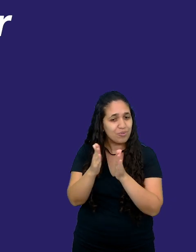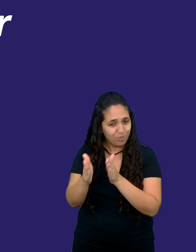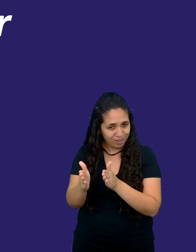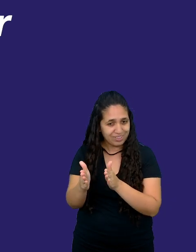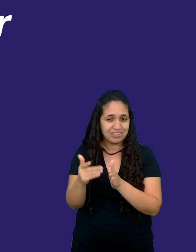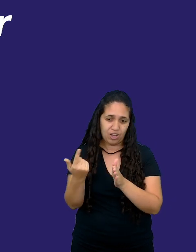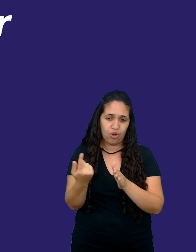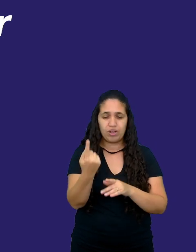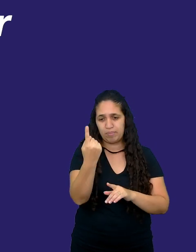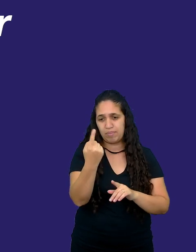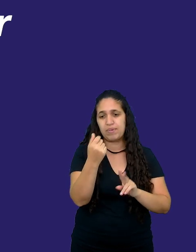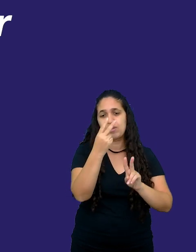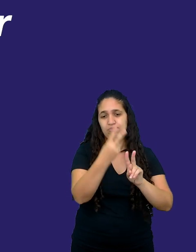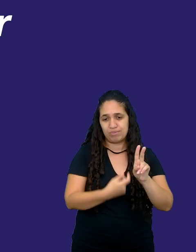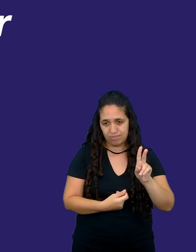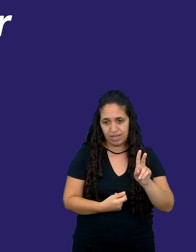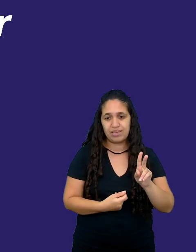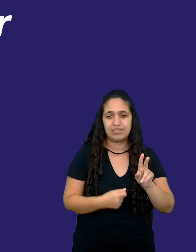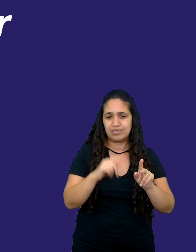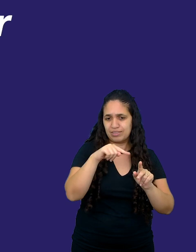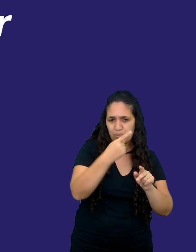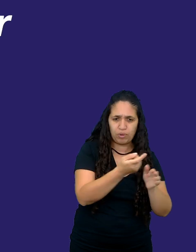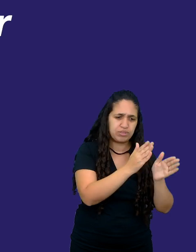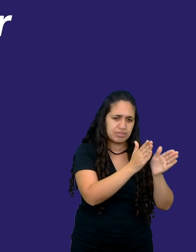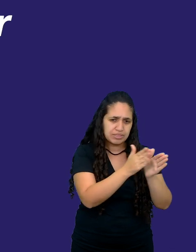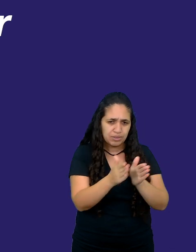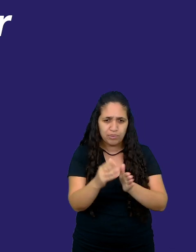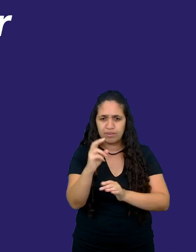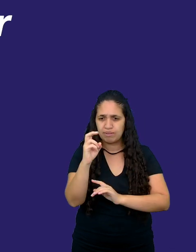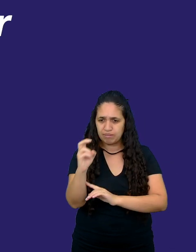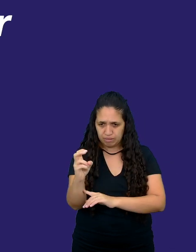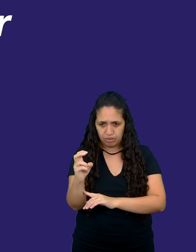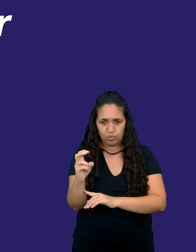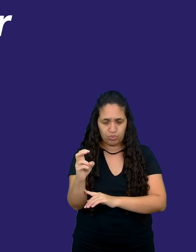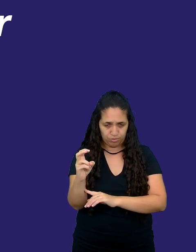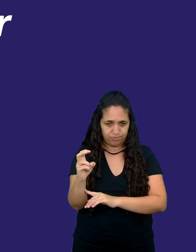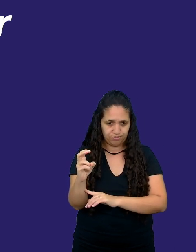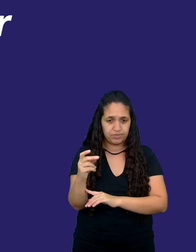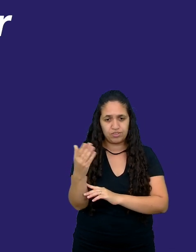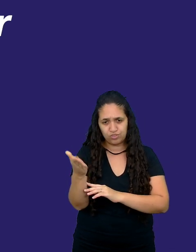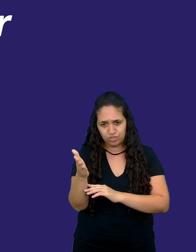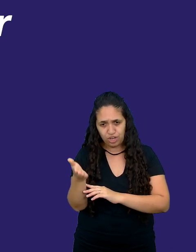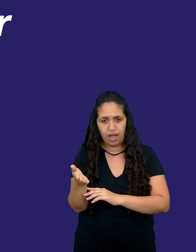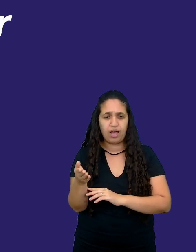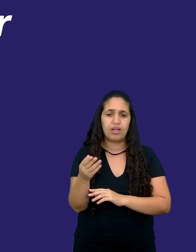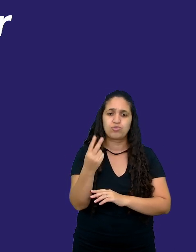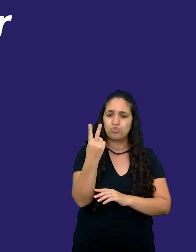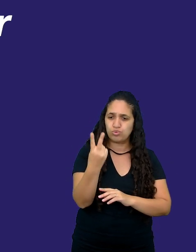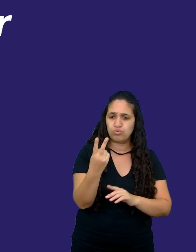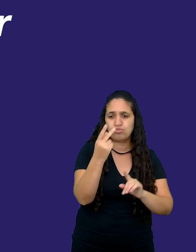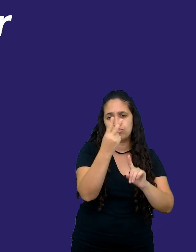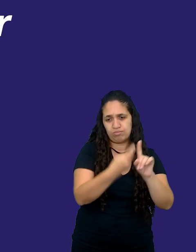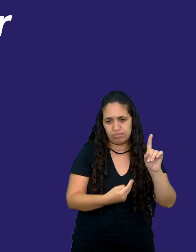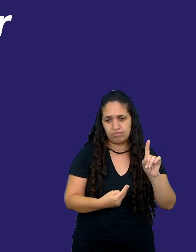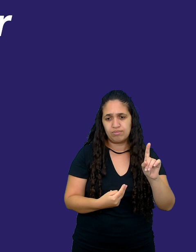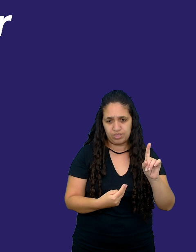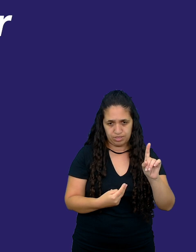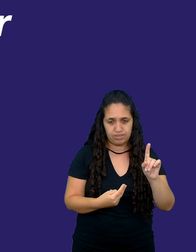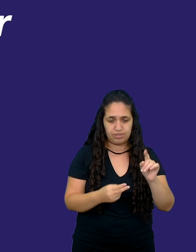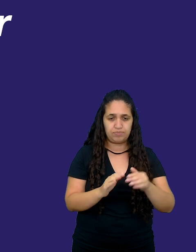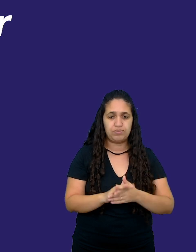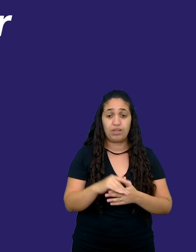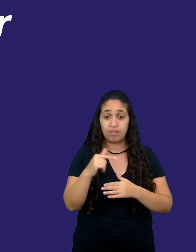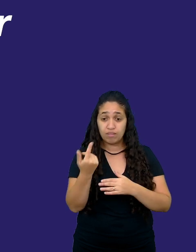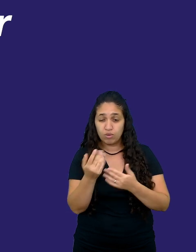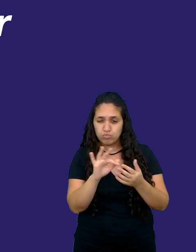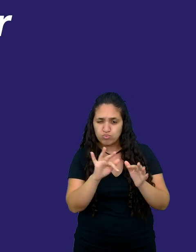bimestre, né? Depois começa a sequência 5, que é já do segundo bimestre. Então, no